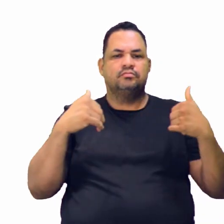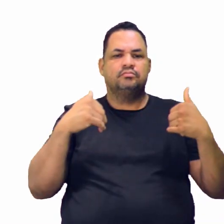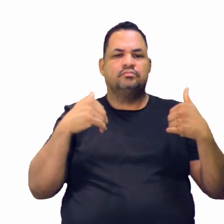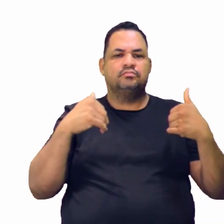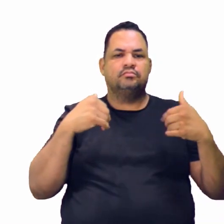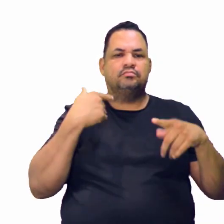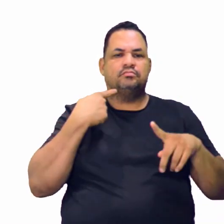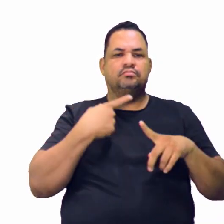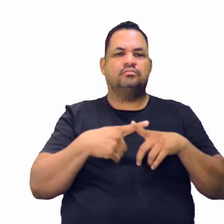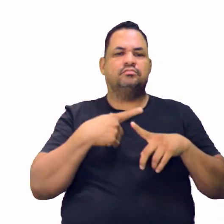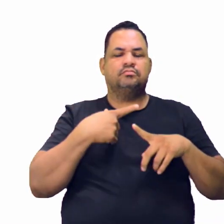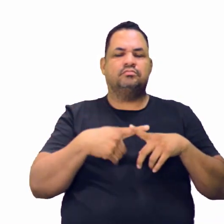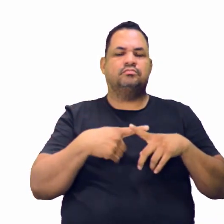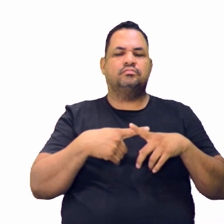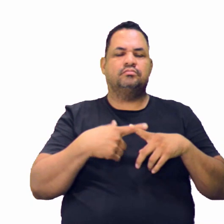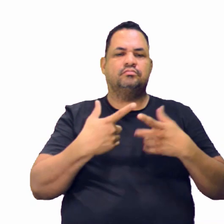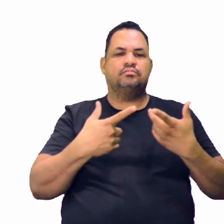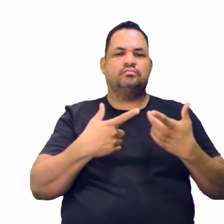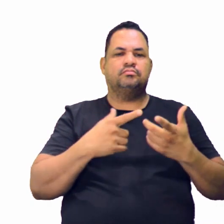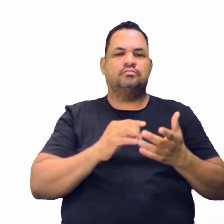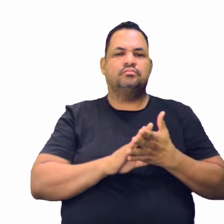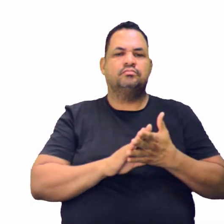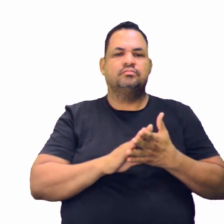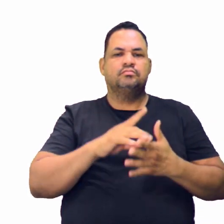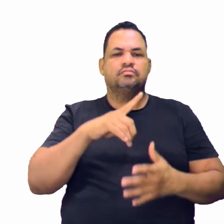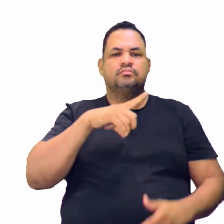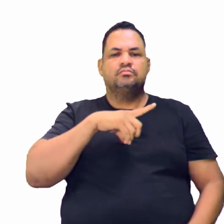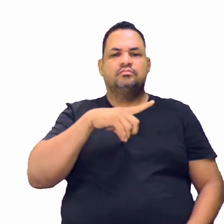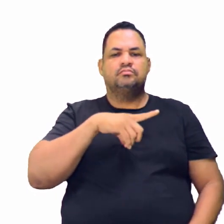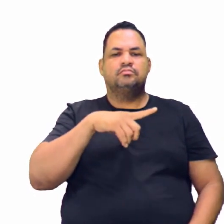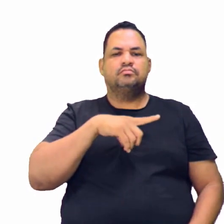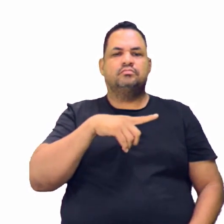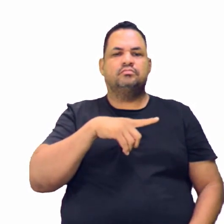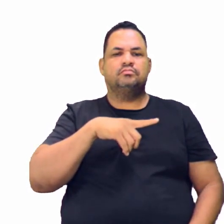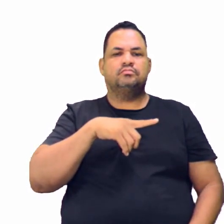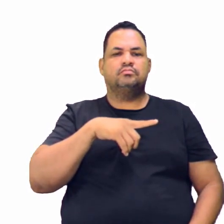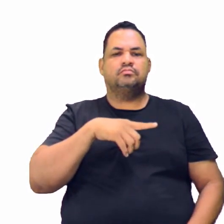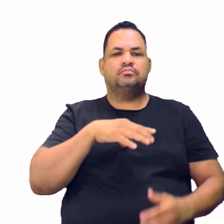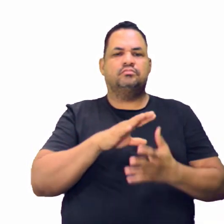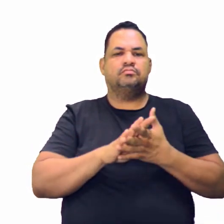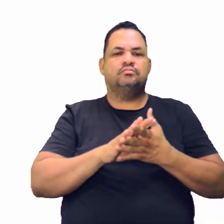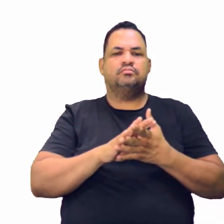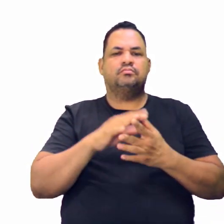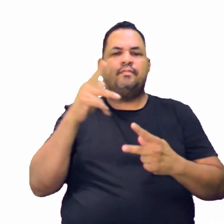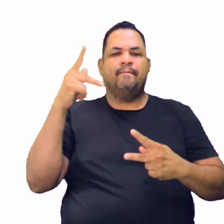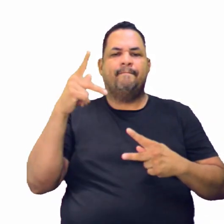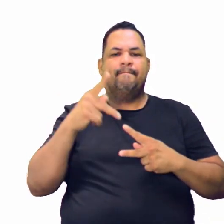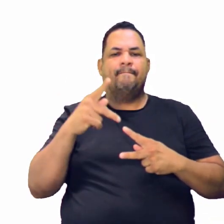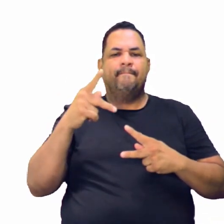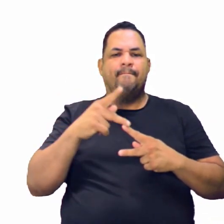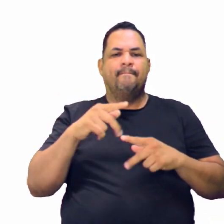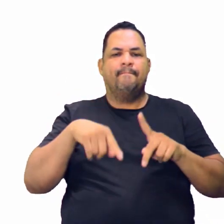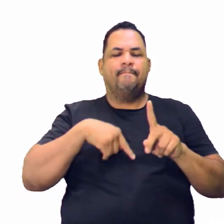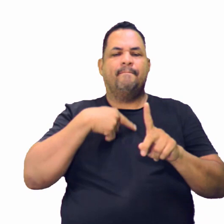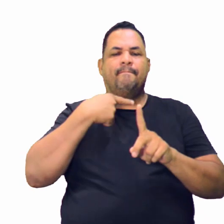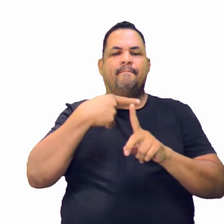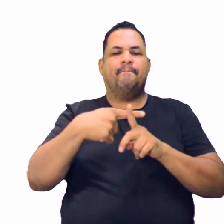separado. Por que, amadinha? Porque eu tenho aqui a preposição, mais o